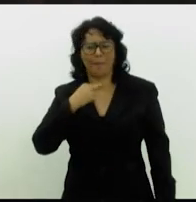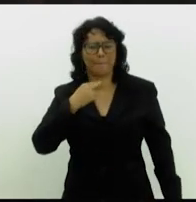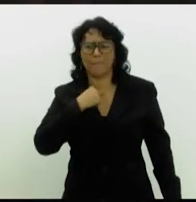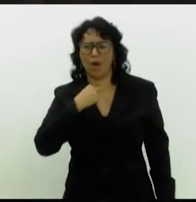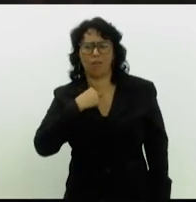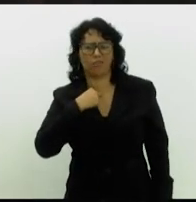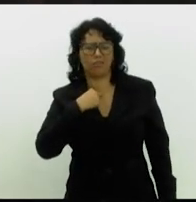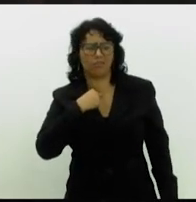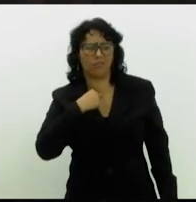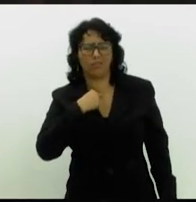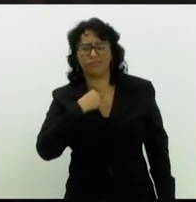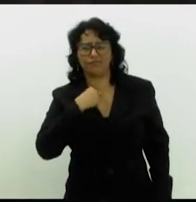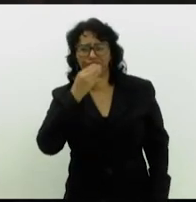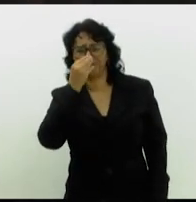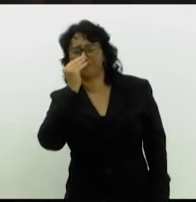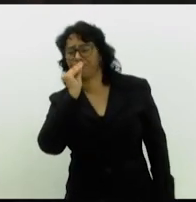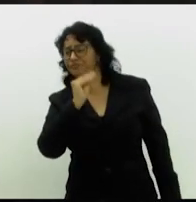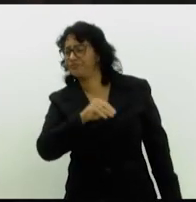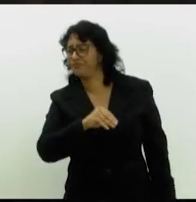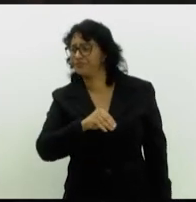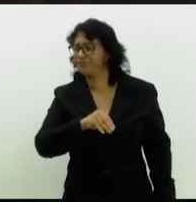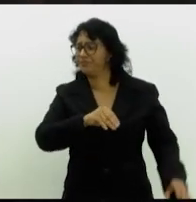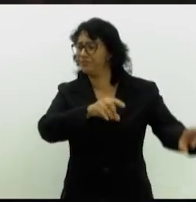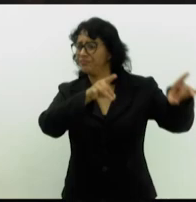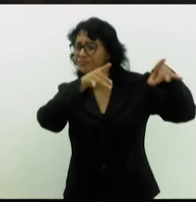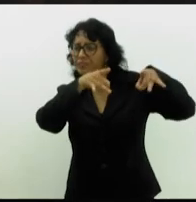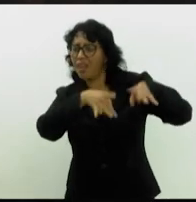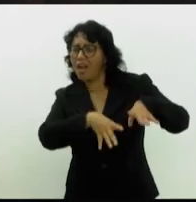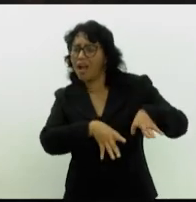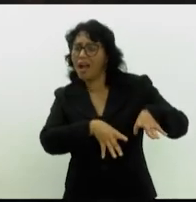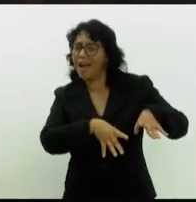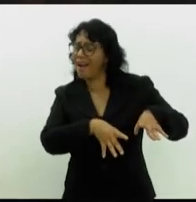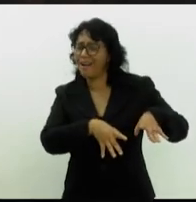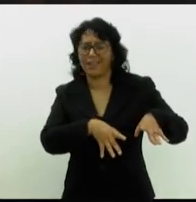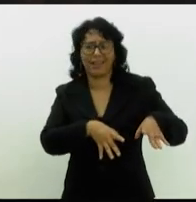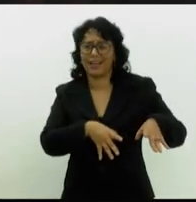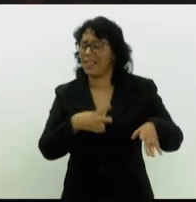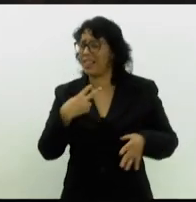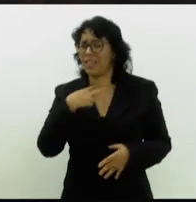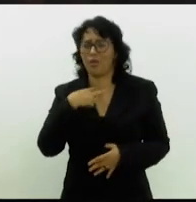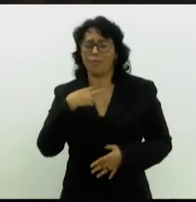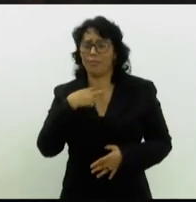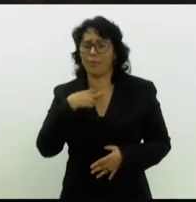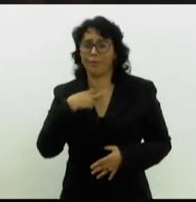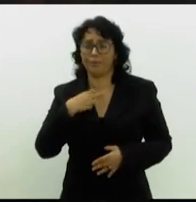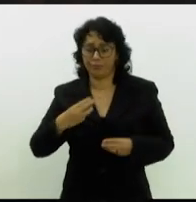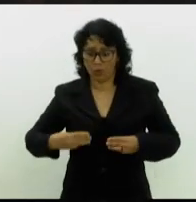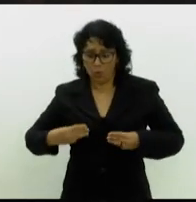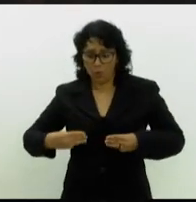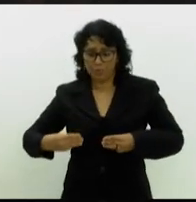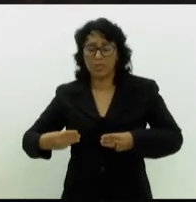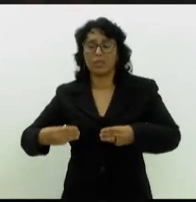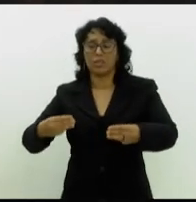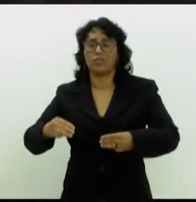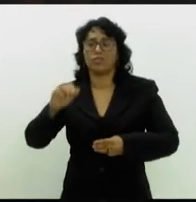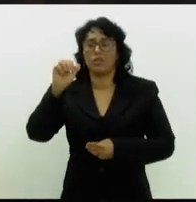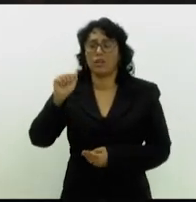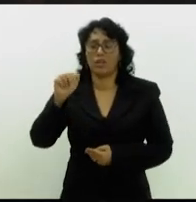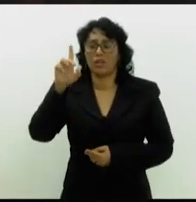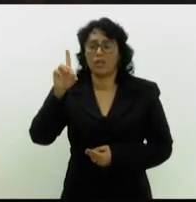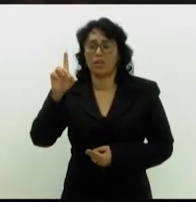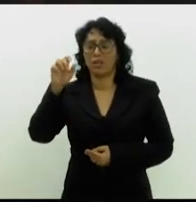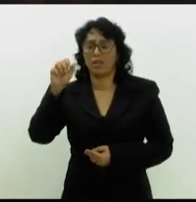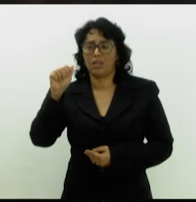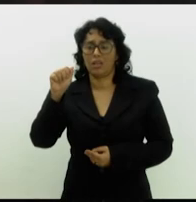um juros de PCA mais 4 pontos percentuais o próprio Ministro hadad publicamente já